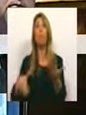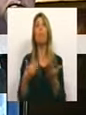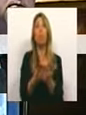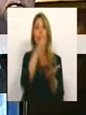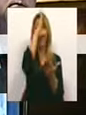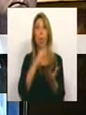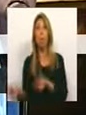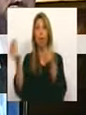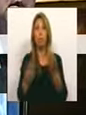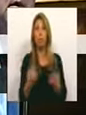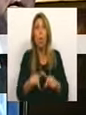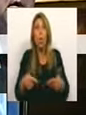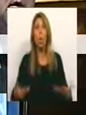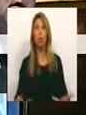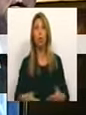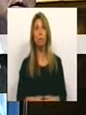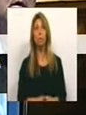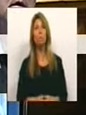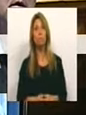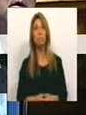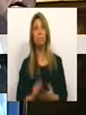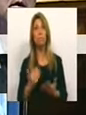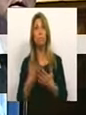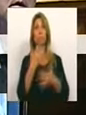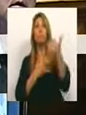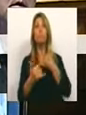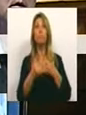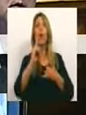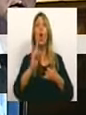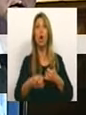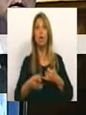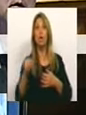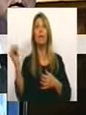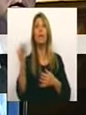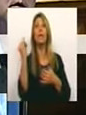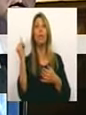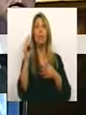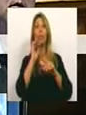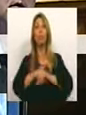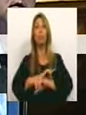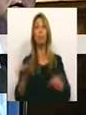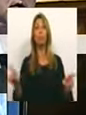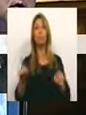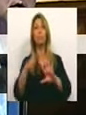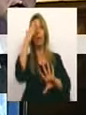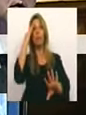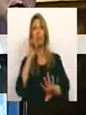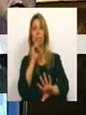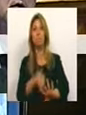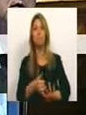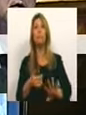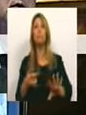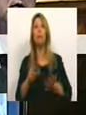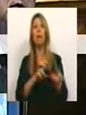Governo traz aqui hoje e que vem substituir os institutos da interdição e da inabilitação, alterando o